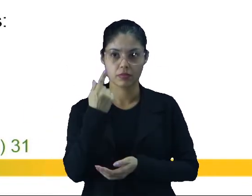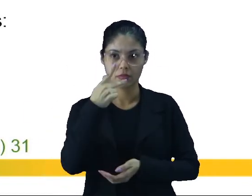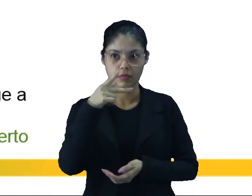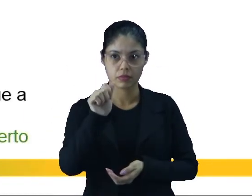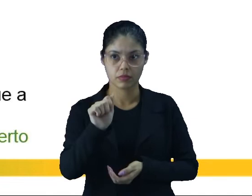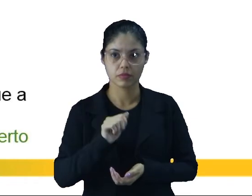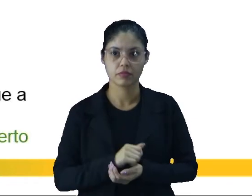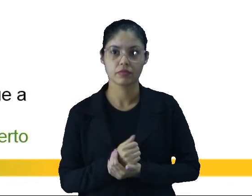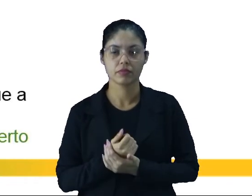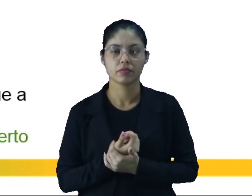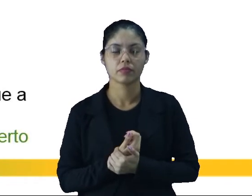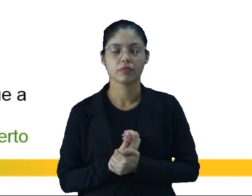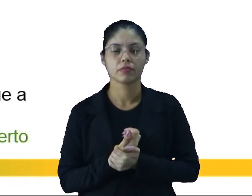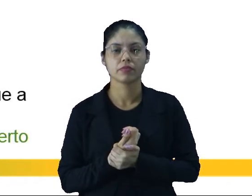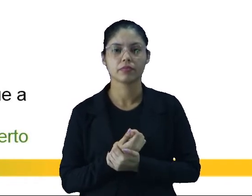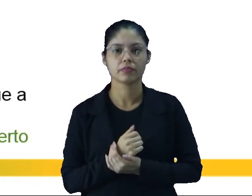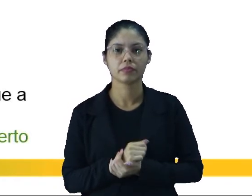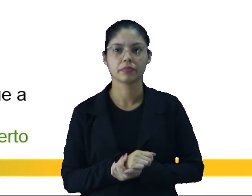PA.